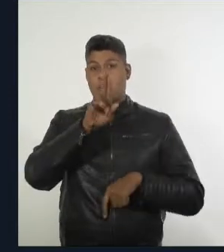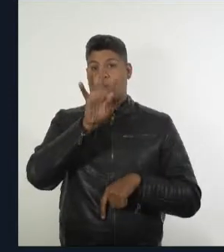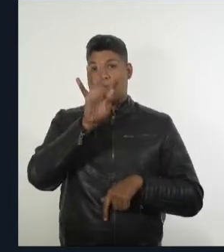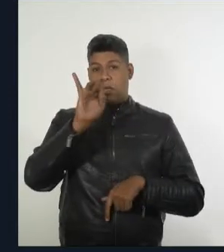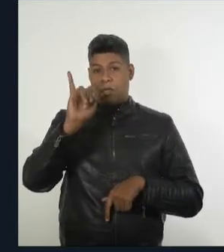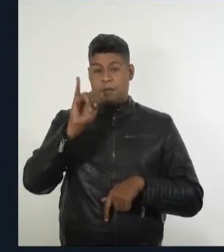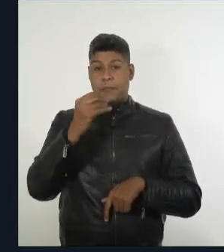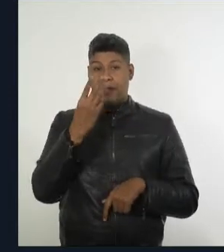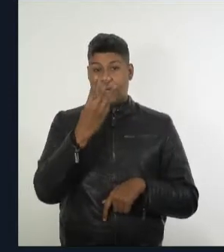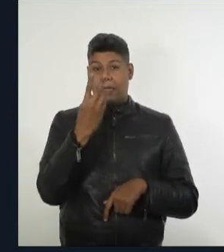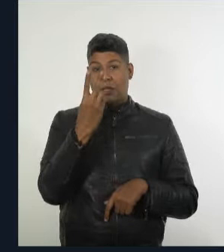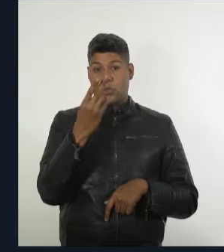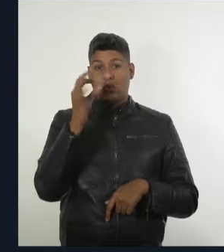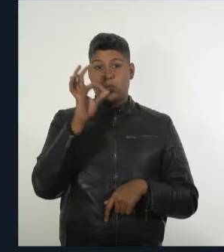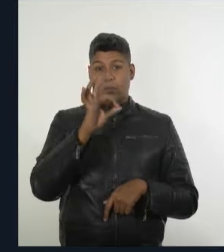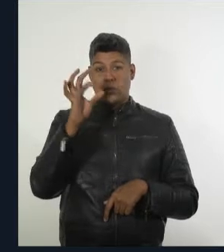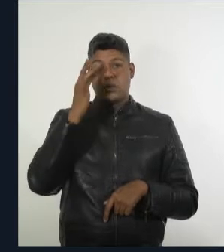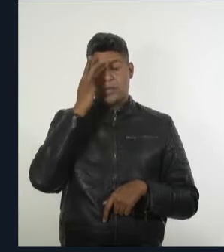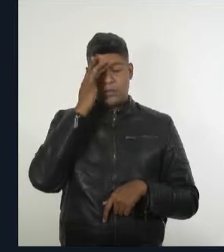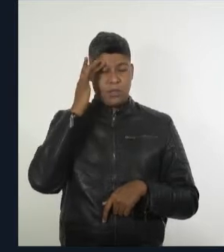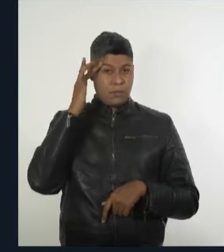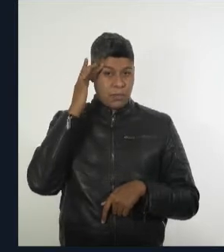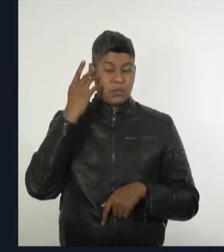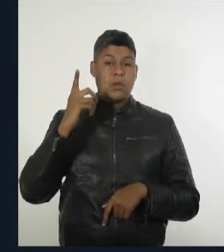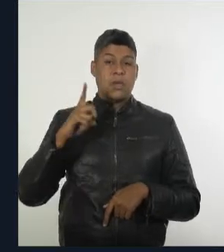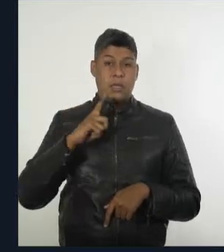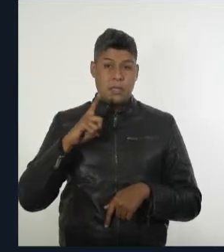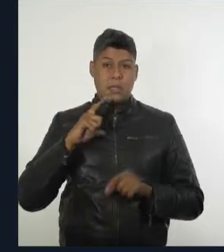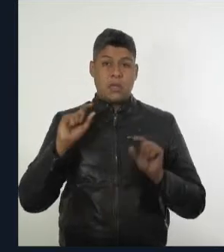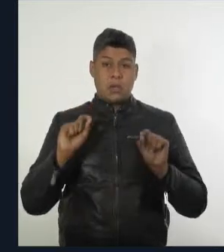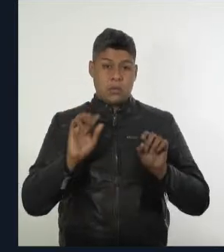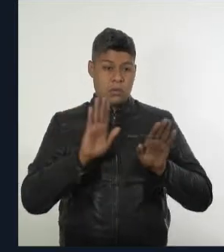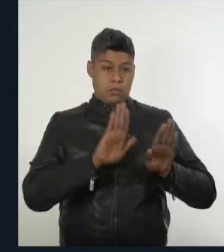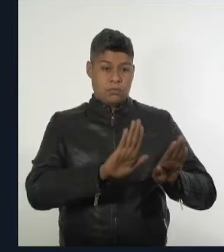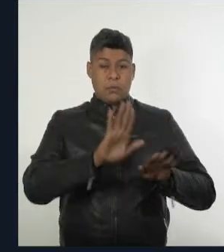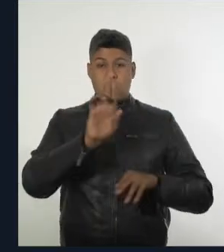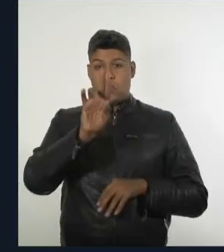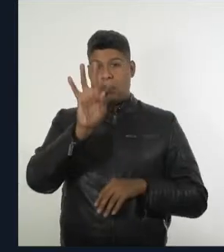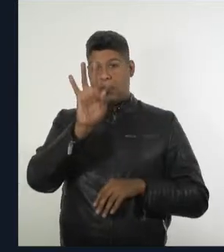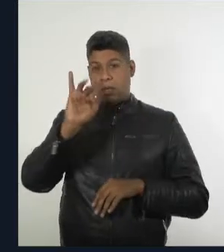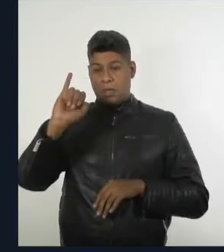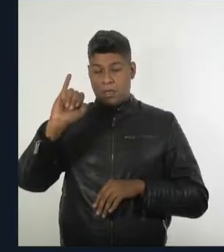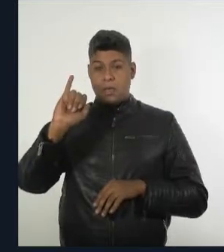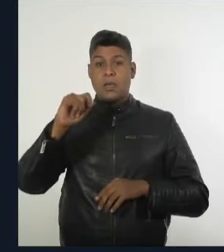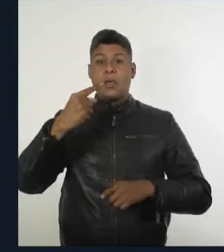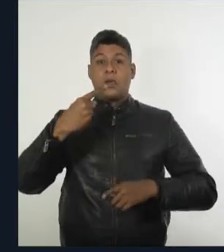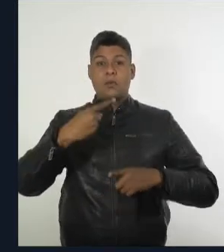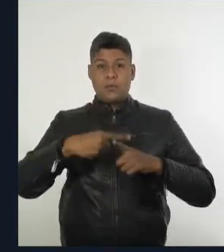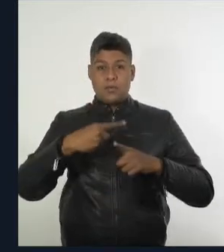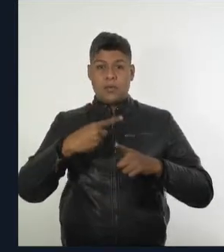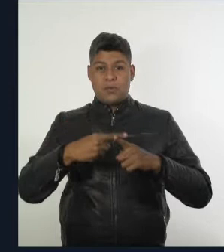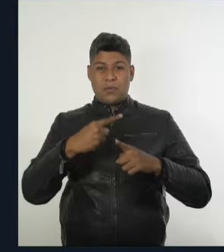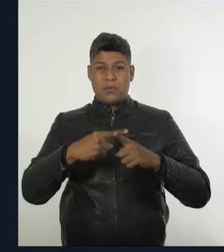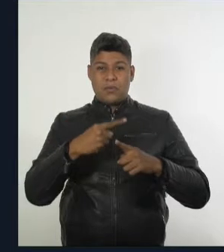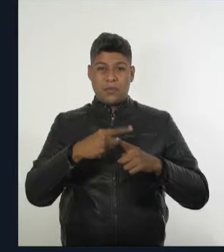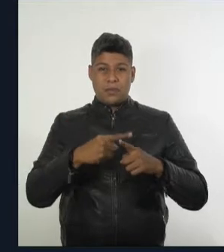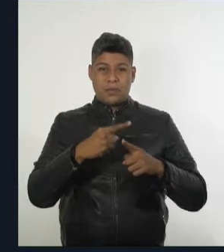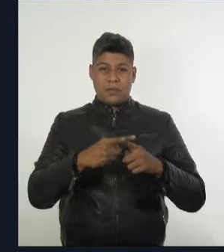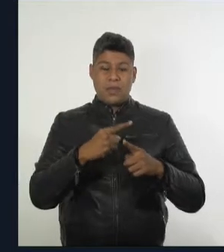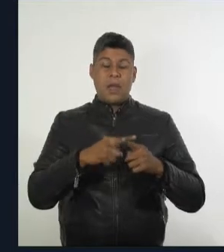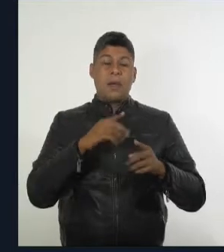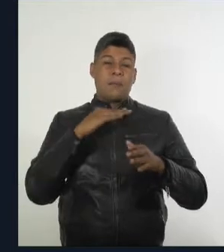dizer, 32% das pessoas que ocuparam um leito de UTI na cidade em função da letalidade da segunda